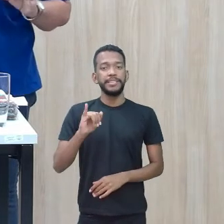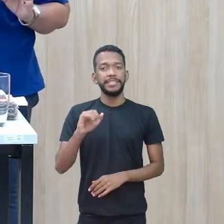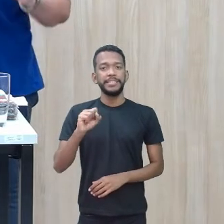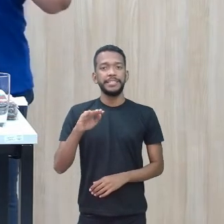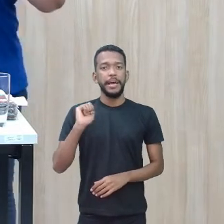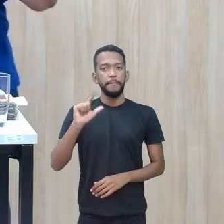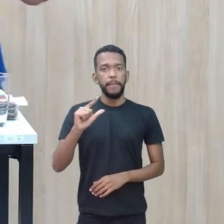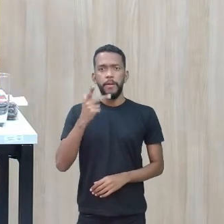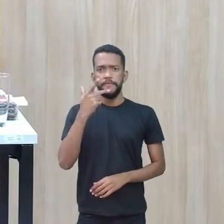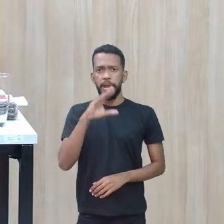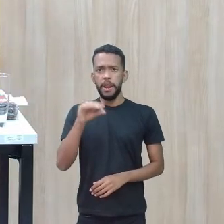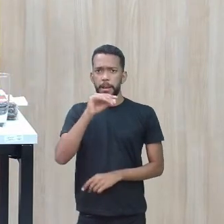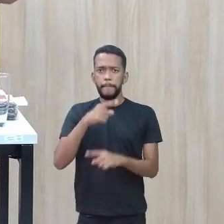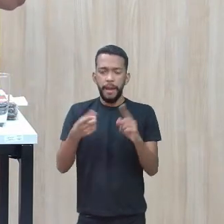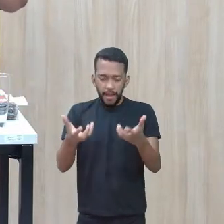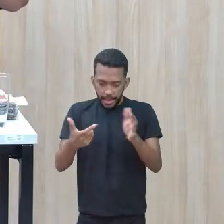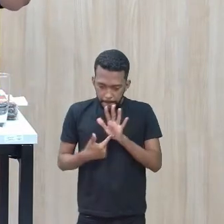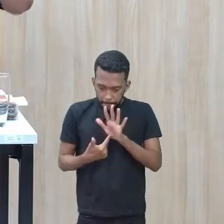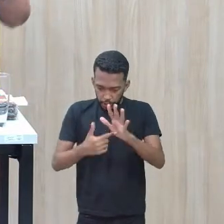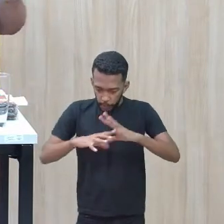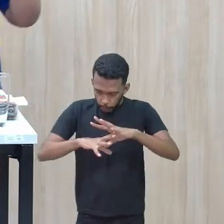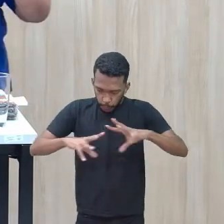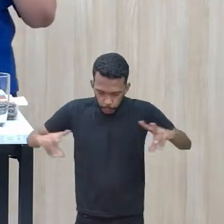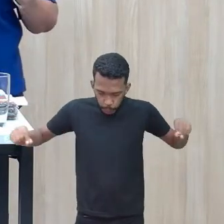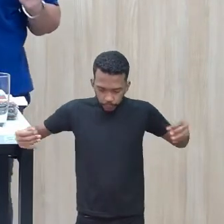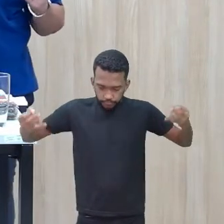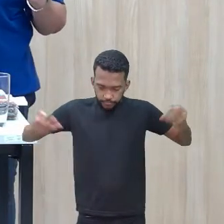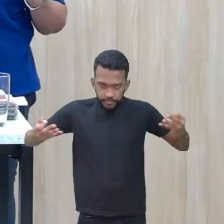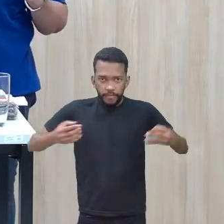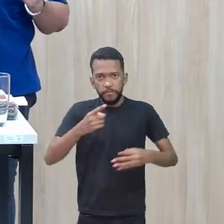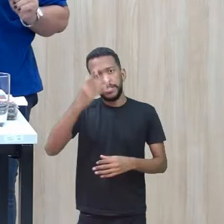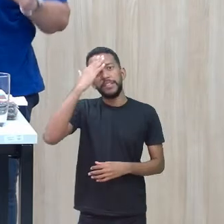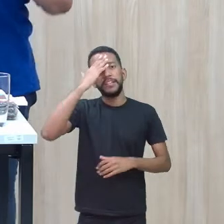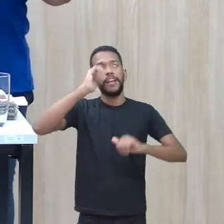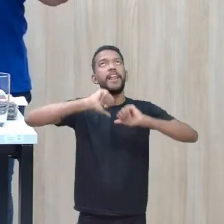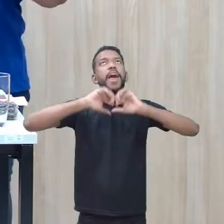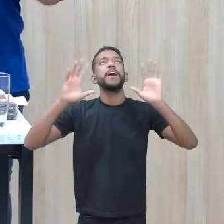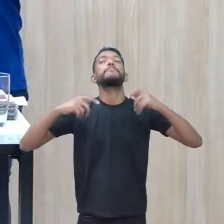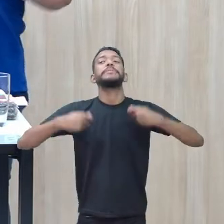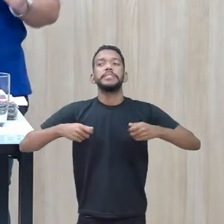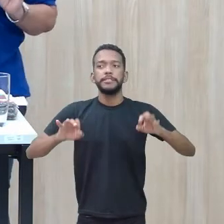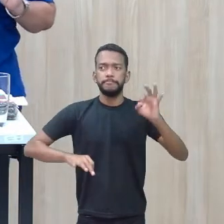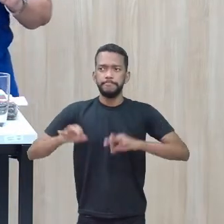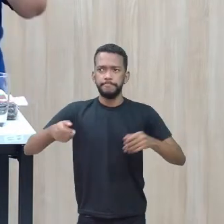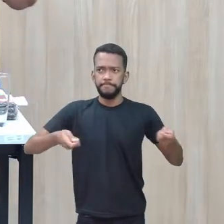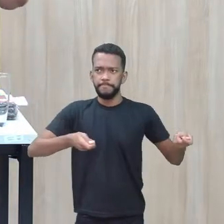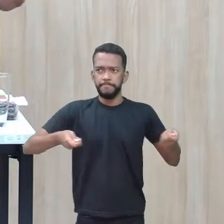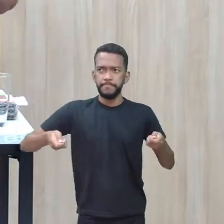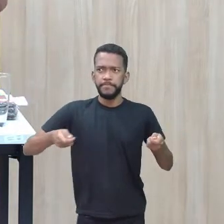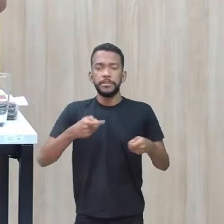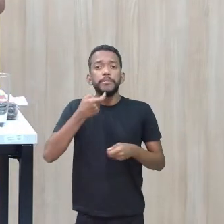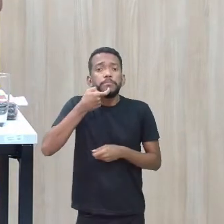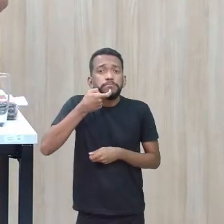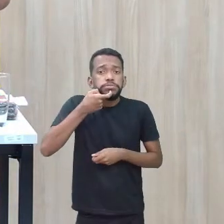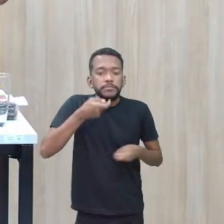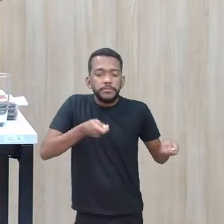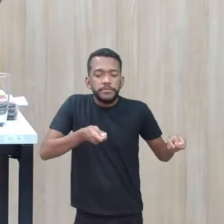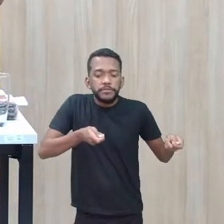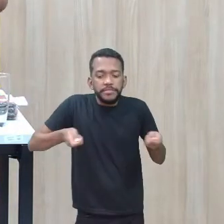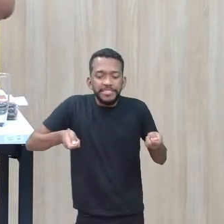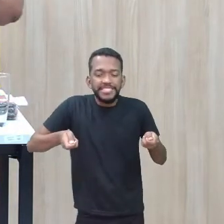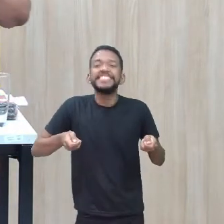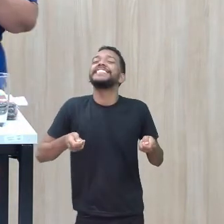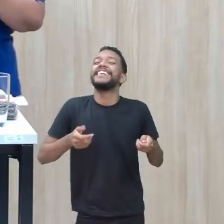falando, mas ela vai querer mostrar tudo direitinho. E para vocês entenderem, aconteceu rapidinho aqui um processo